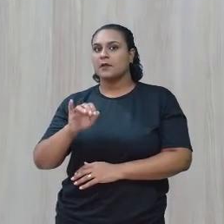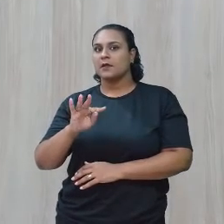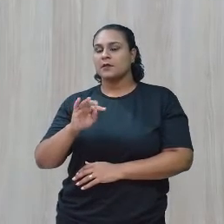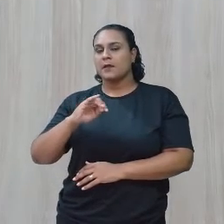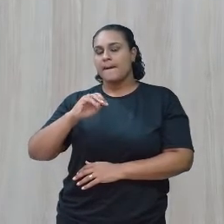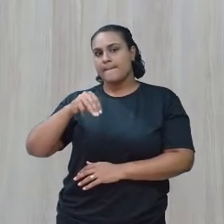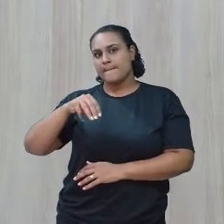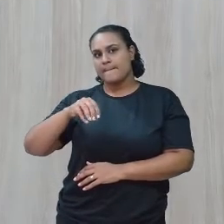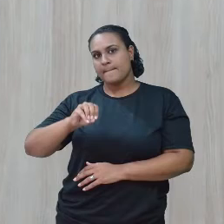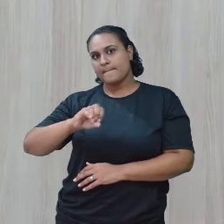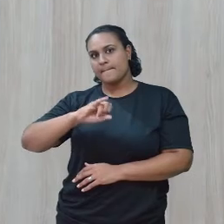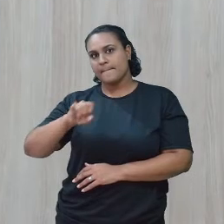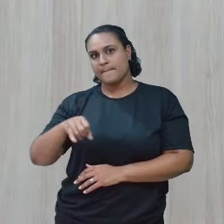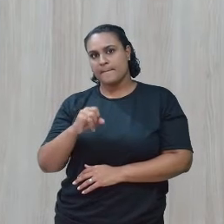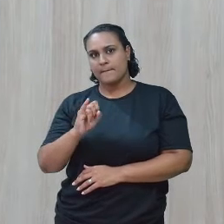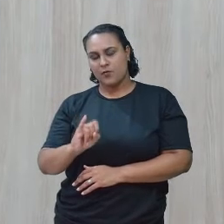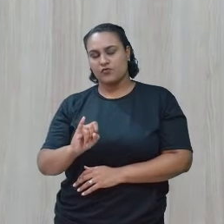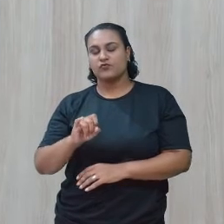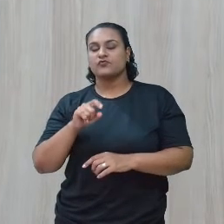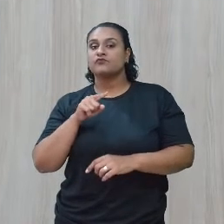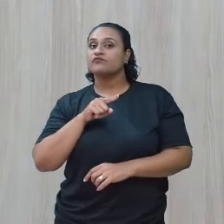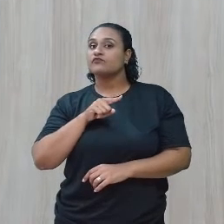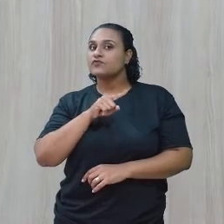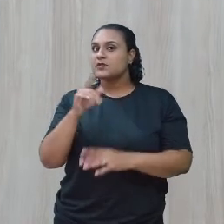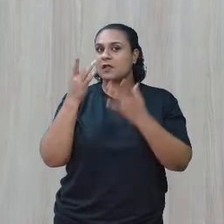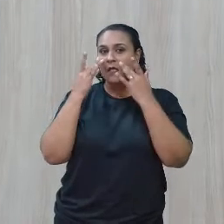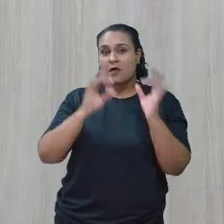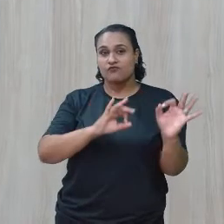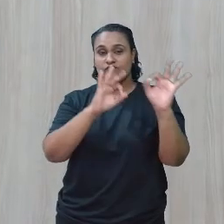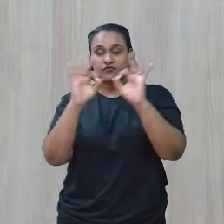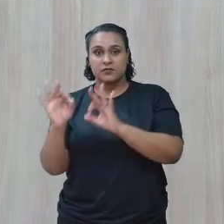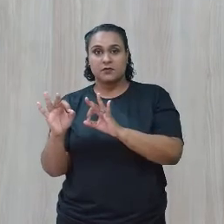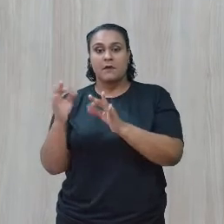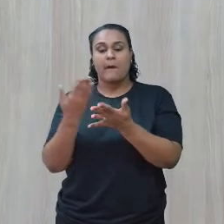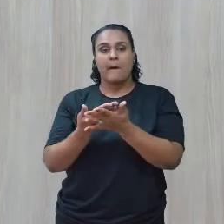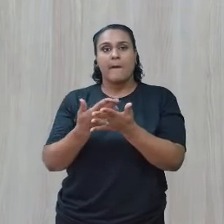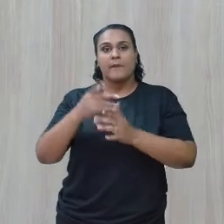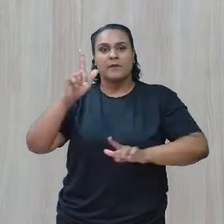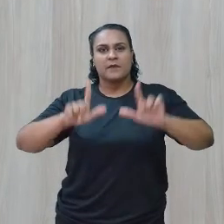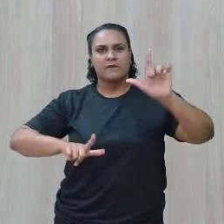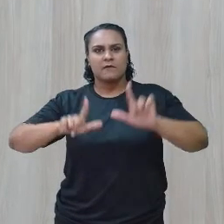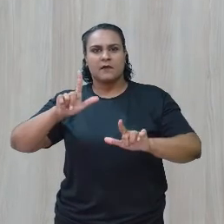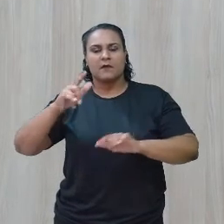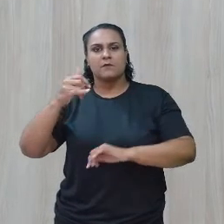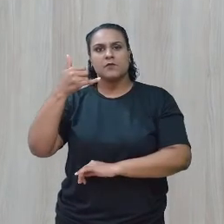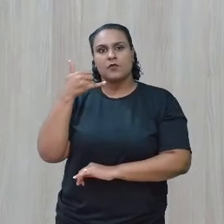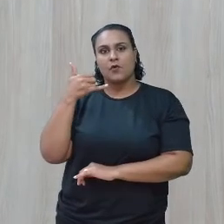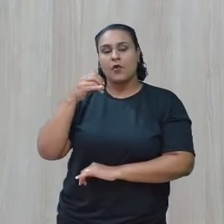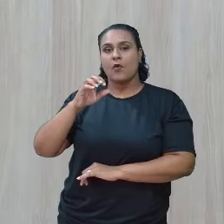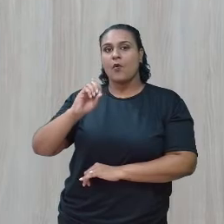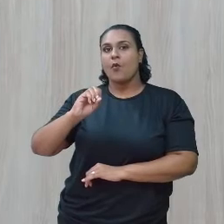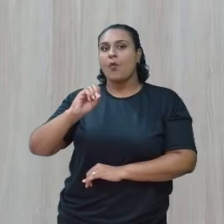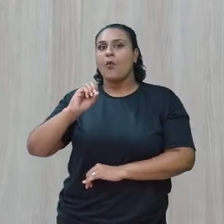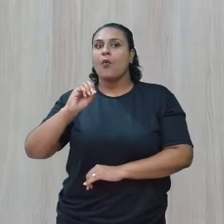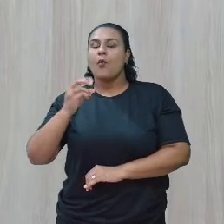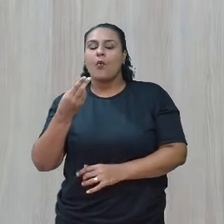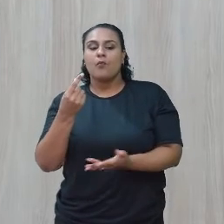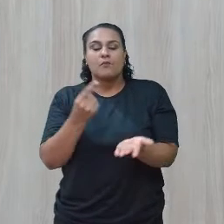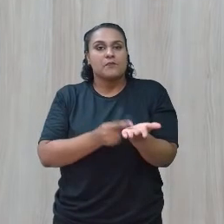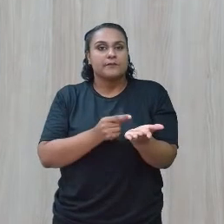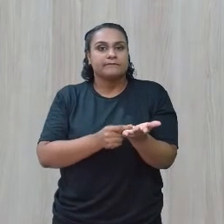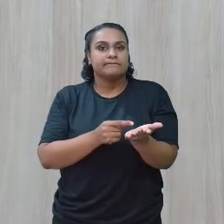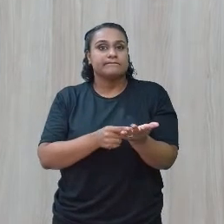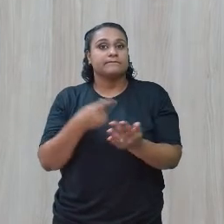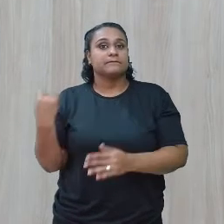Então, lembrando, né, que você está aí assistindo a aula pela TV, pelo computador ou pelo aplicativo. Então, é importante que